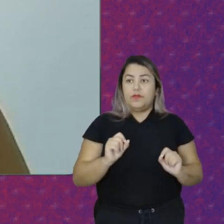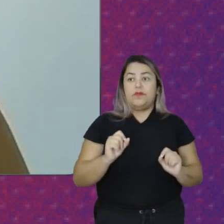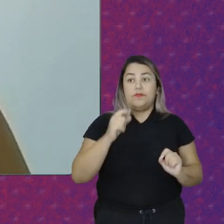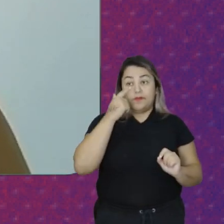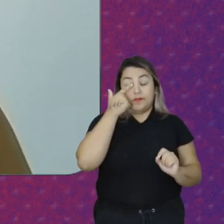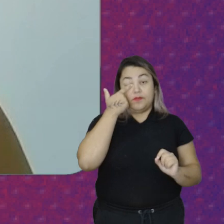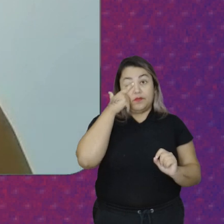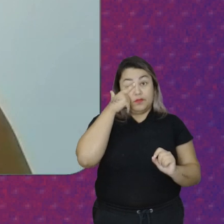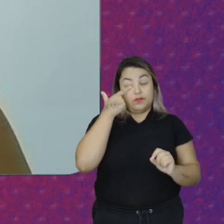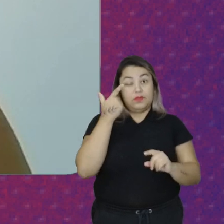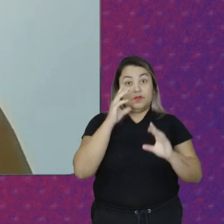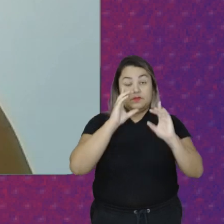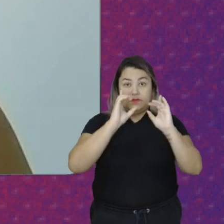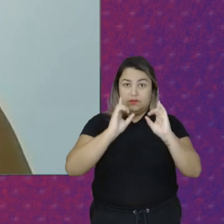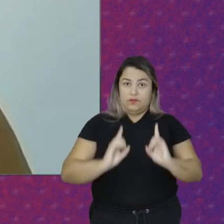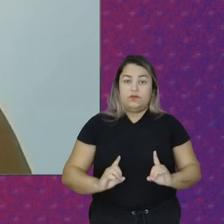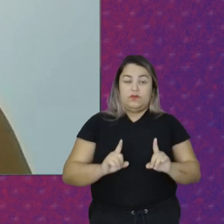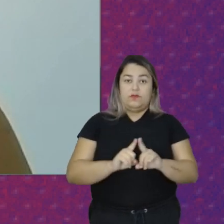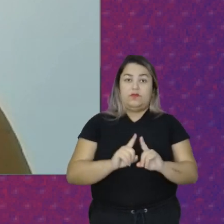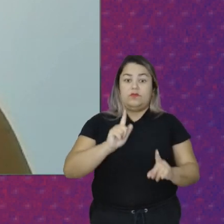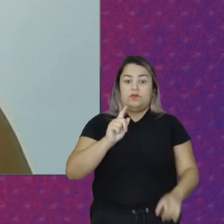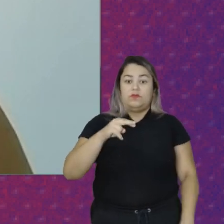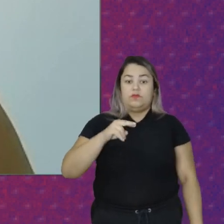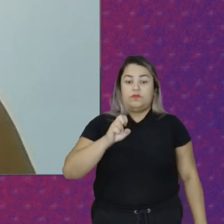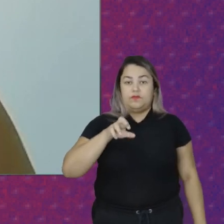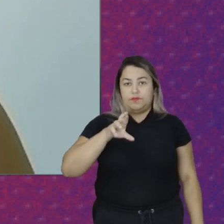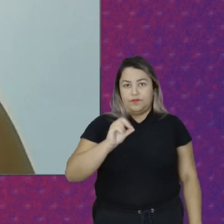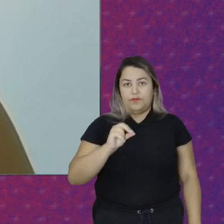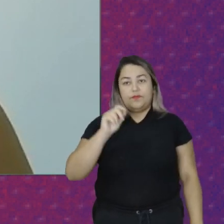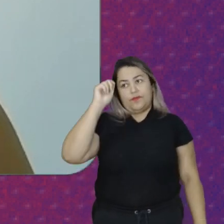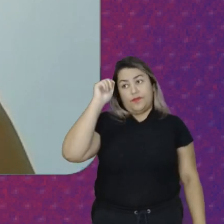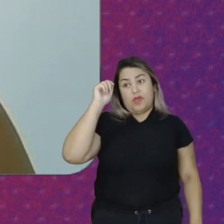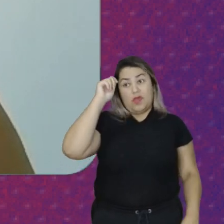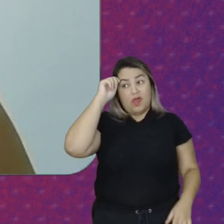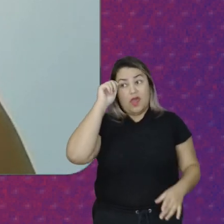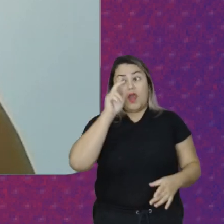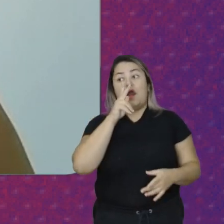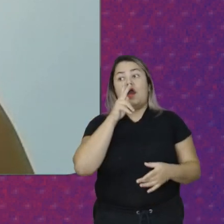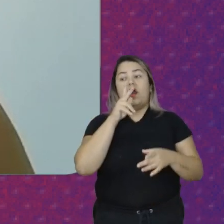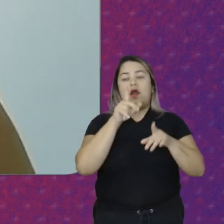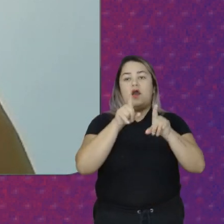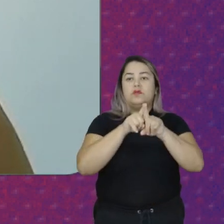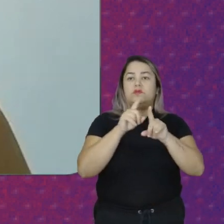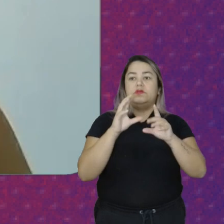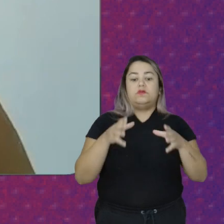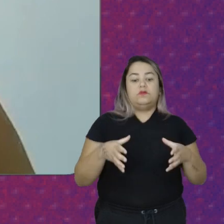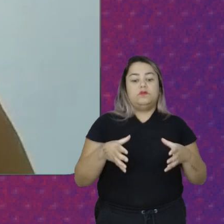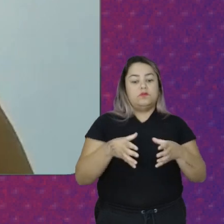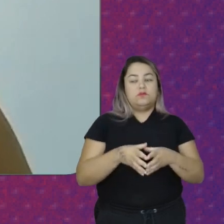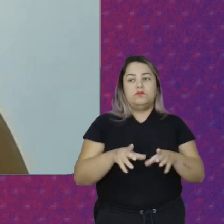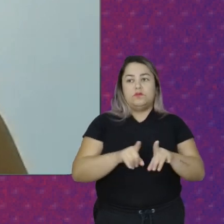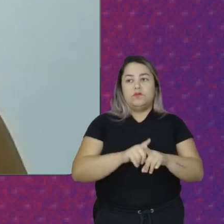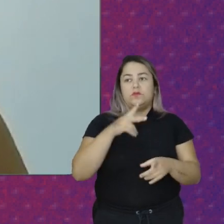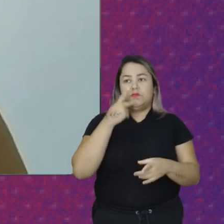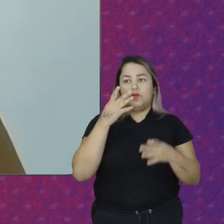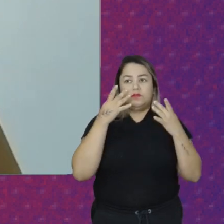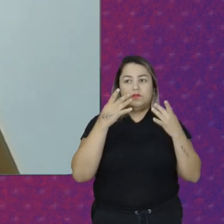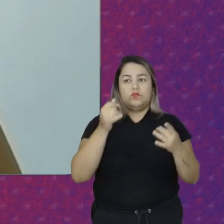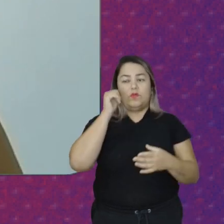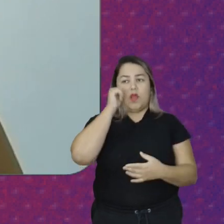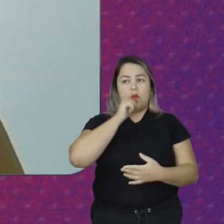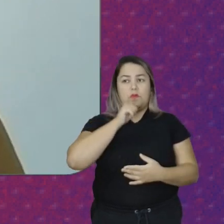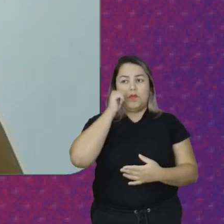interseccionalidade de deficiência, gênero, raça e classe. Então, Como eu falei na minha apresentação, eu sou uma